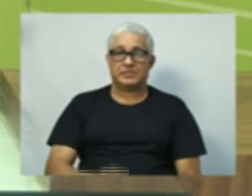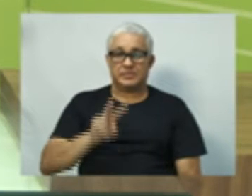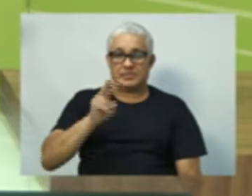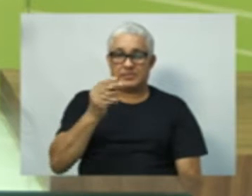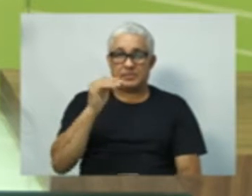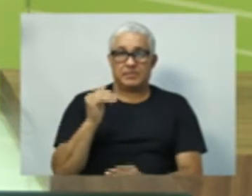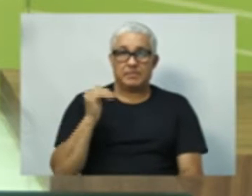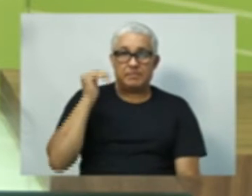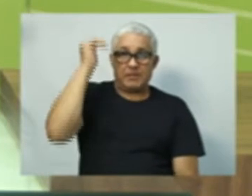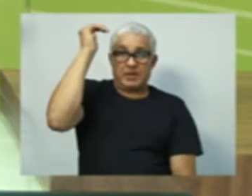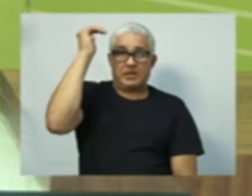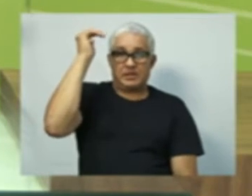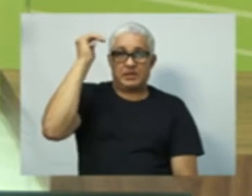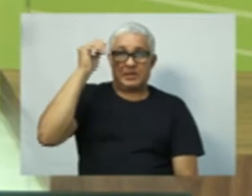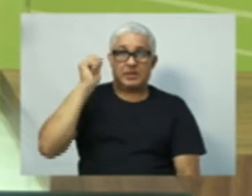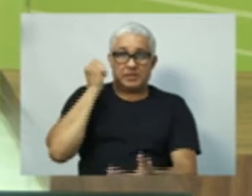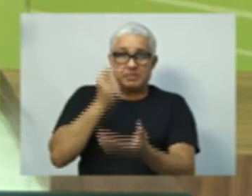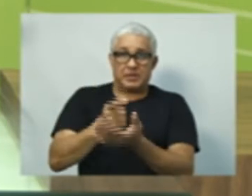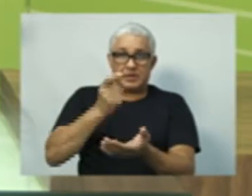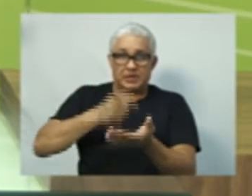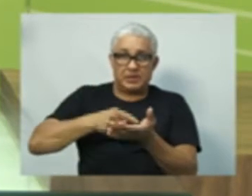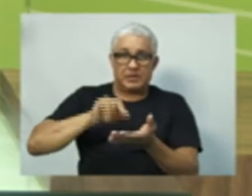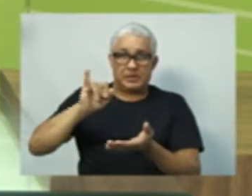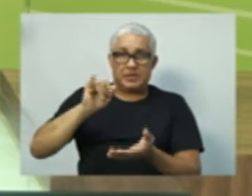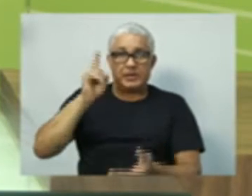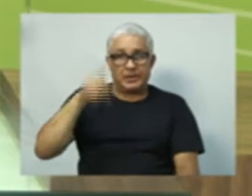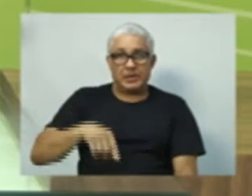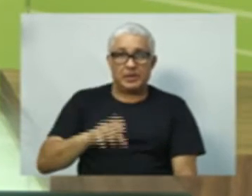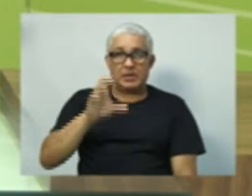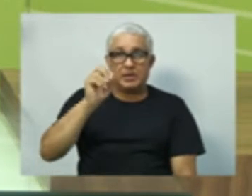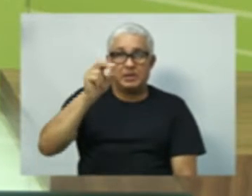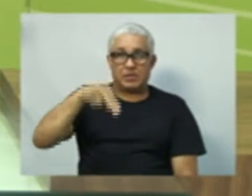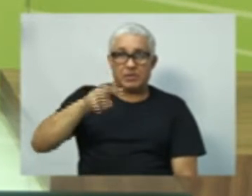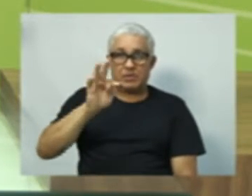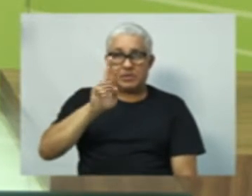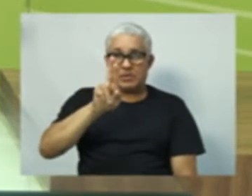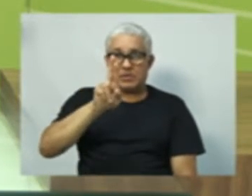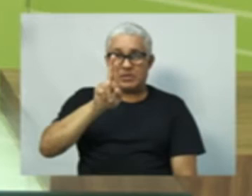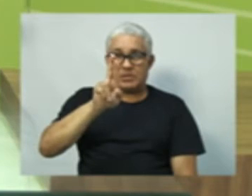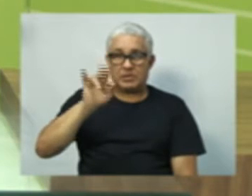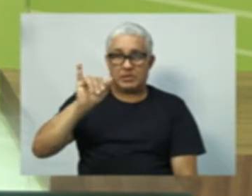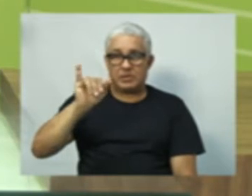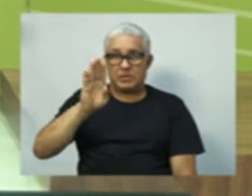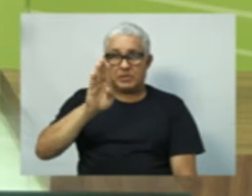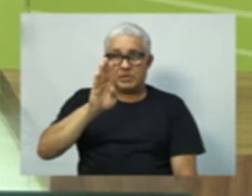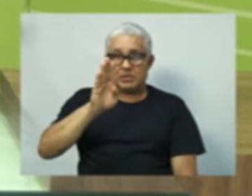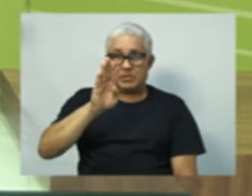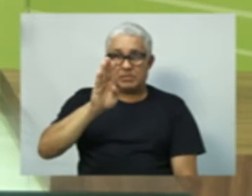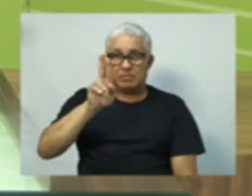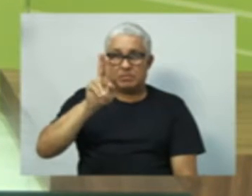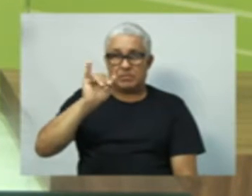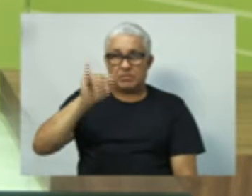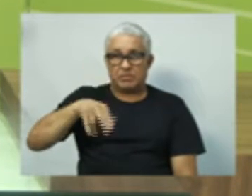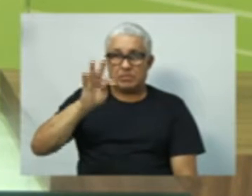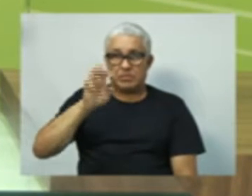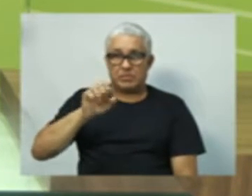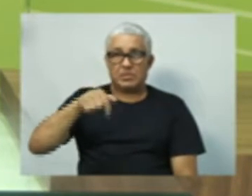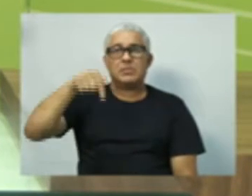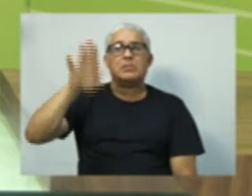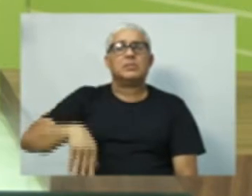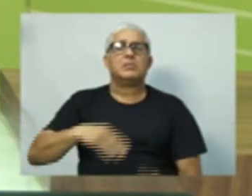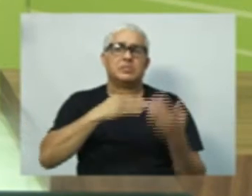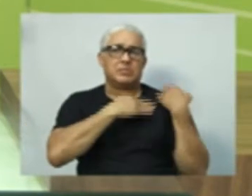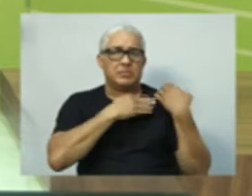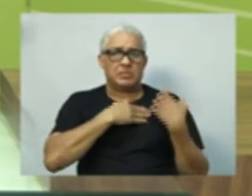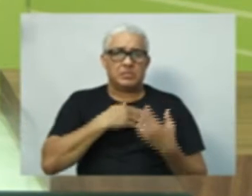quê? Imposto de renda. Ele é o contribuinte, mas quem vai ficar responsável de fazer